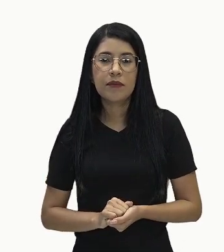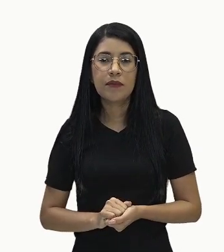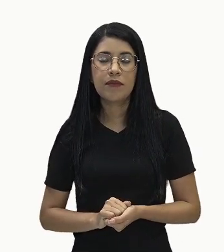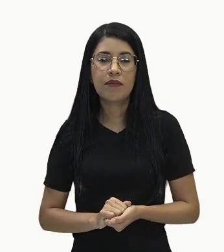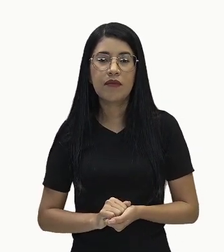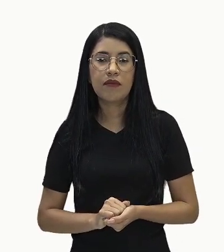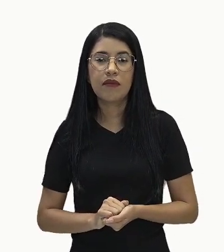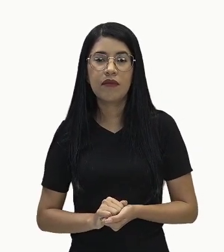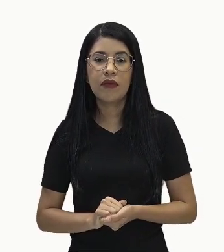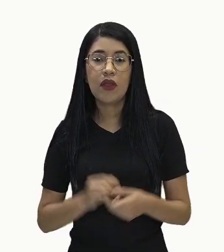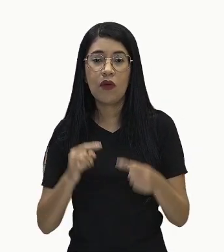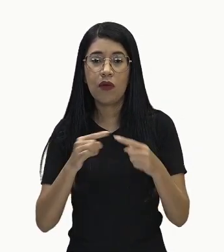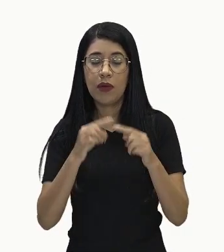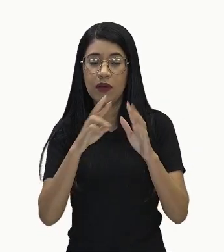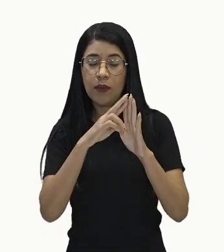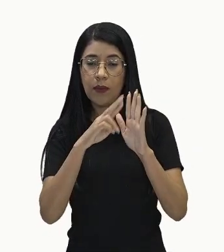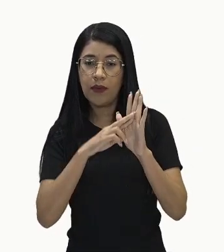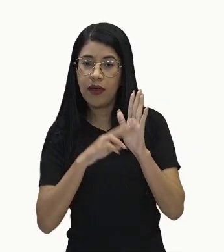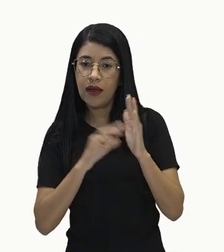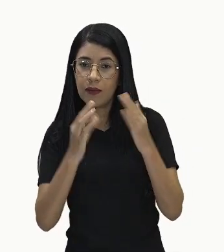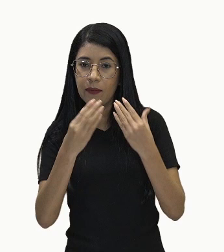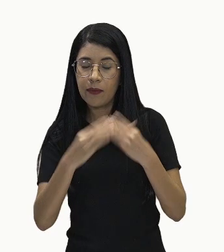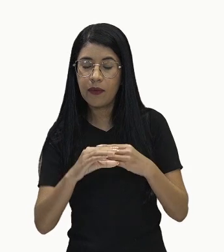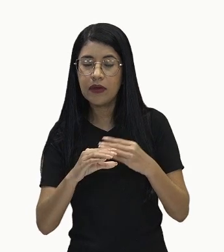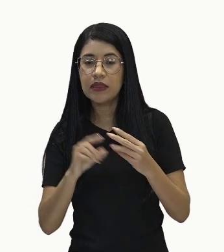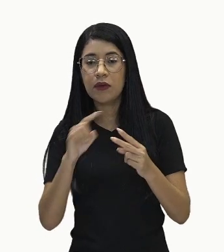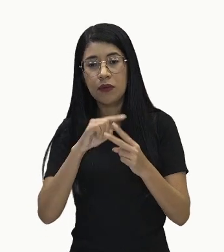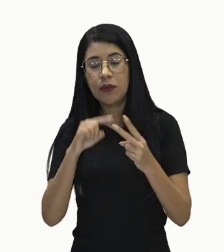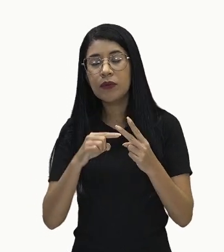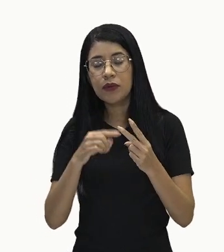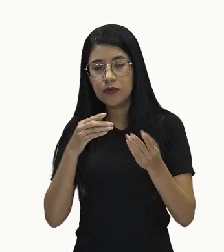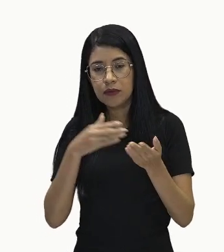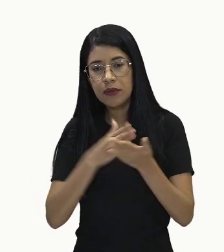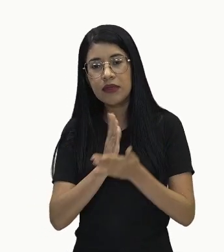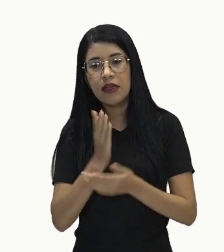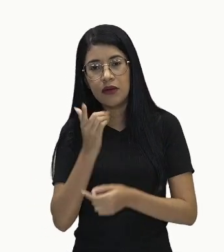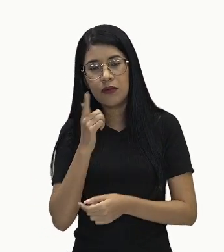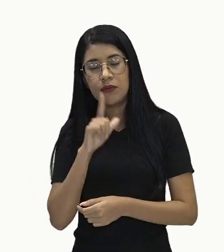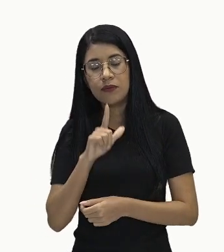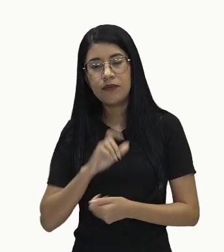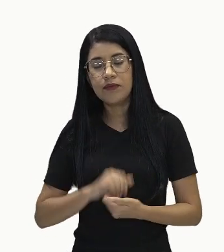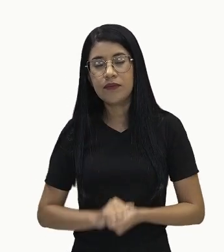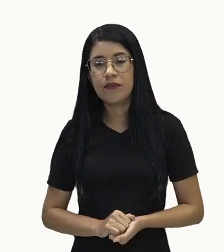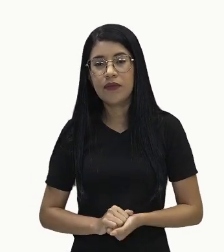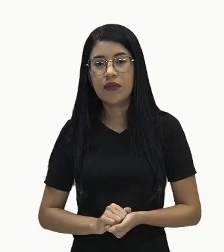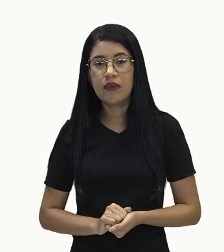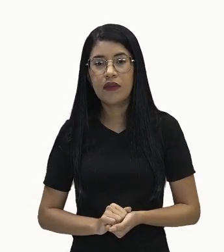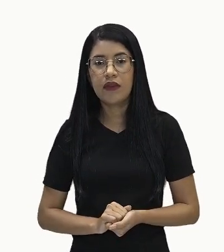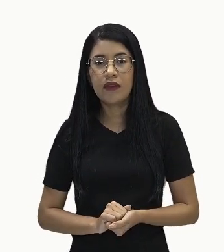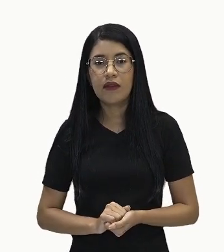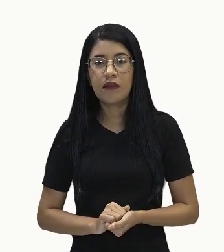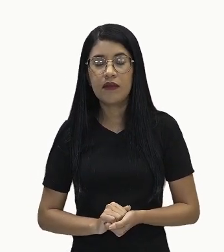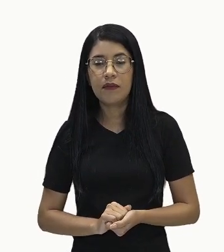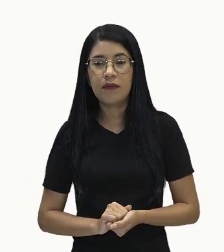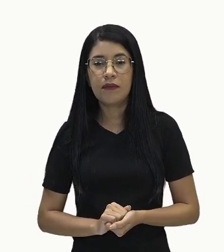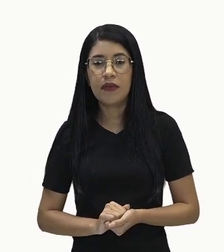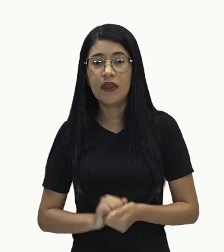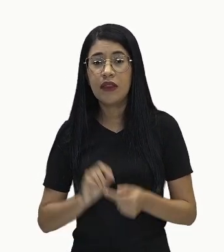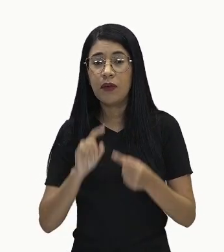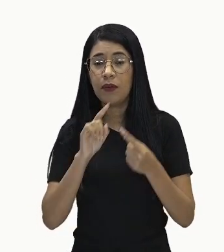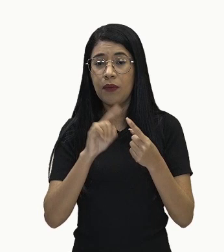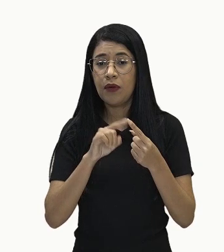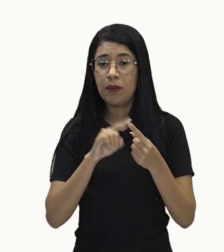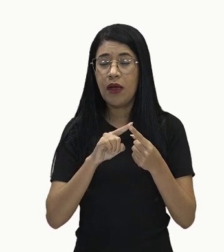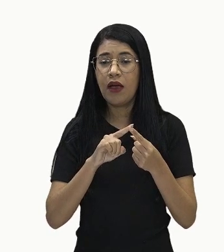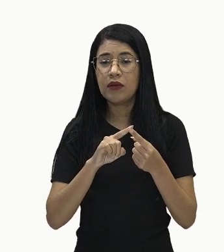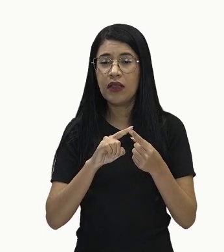Então, os dois já se classificaram aqui, né, pelo critério do concurso. A média foi 15, então ambos